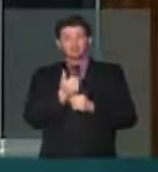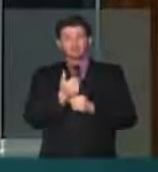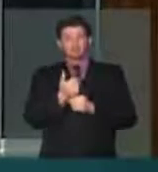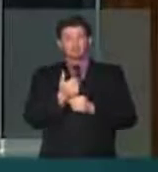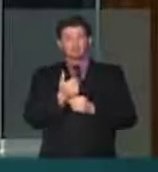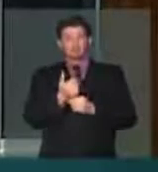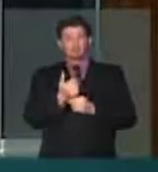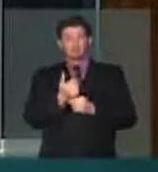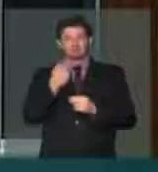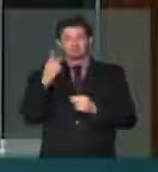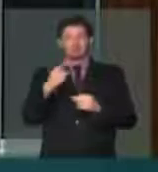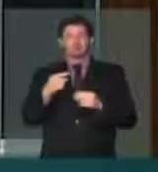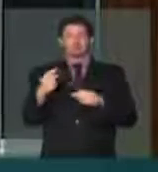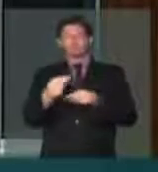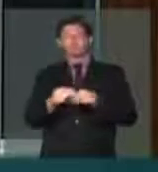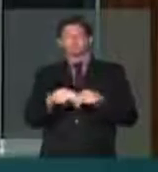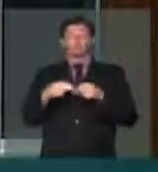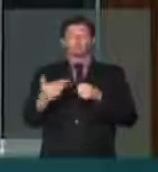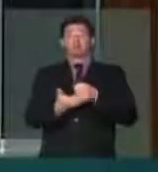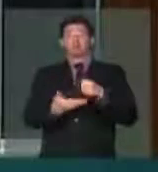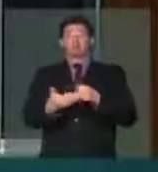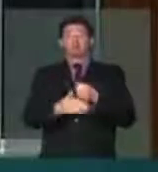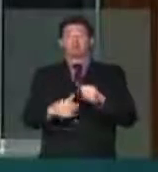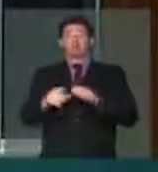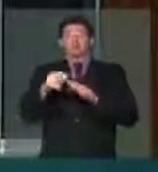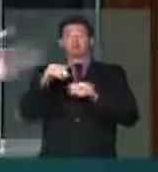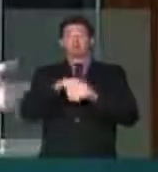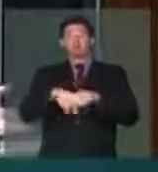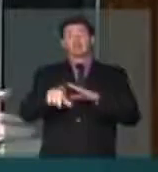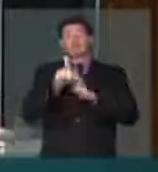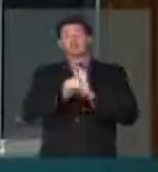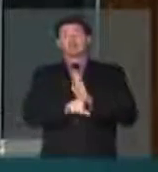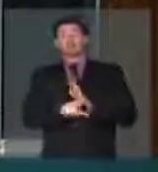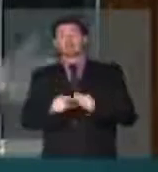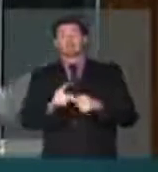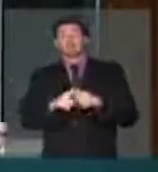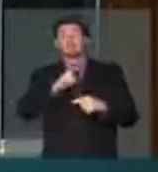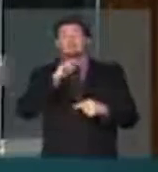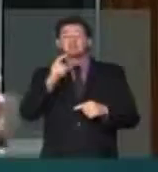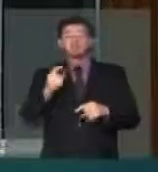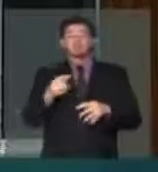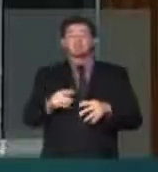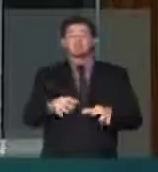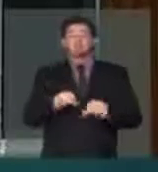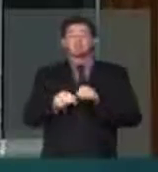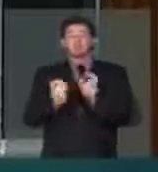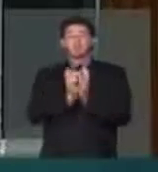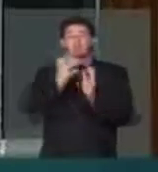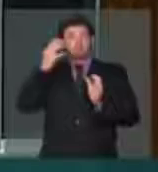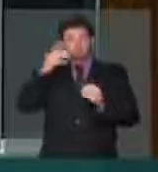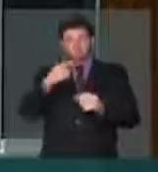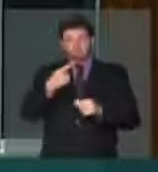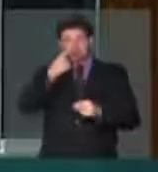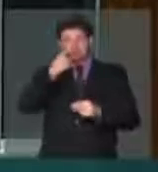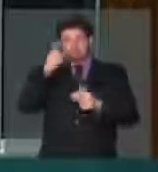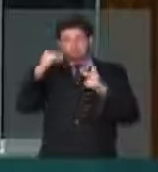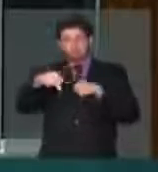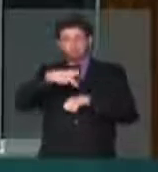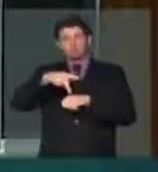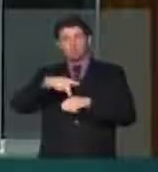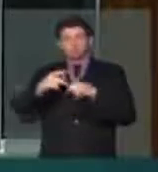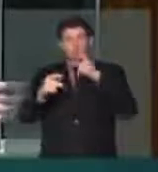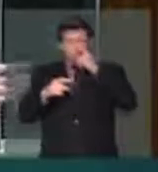preceder com base em votos em lista, porque ninguém tem uma formação partidária como os